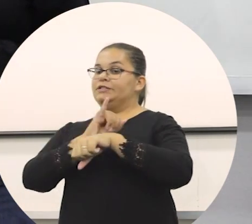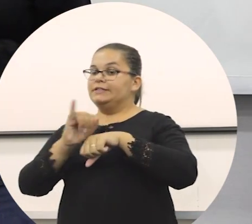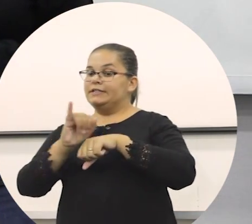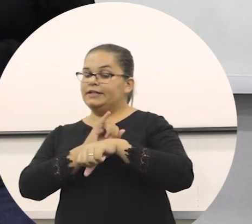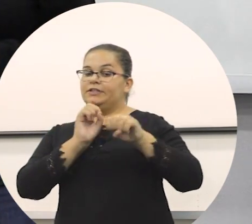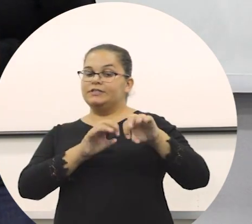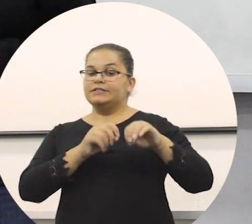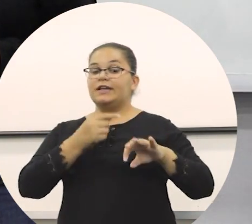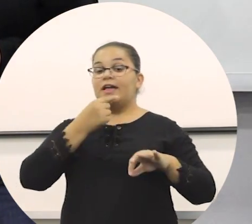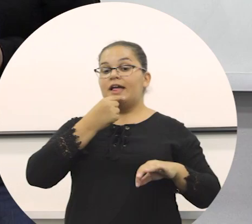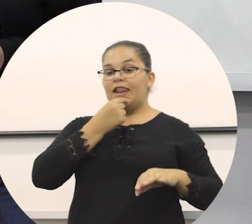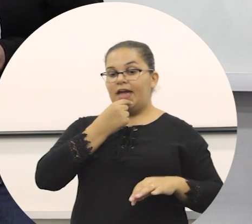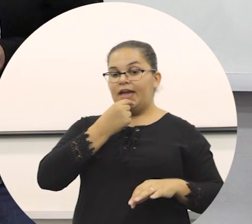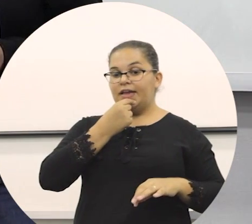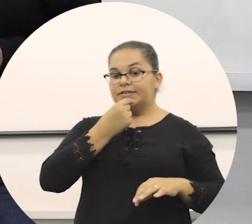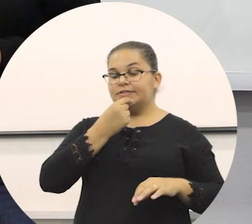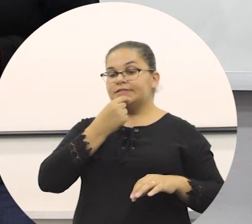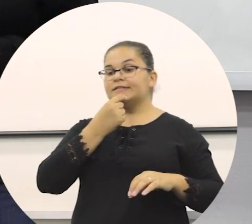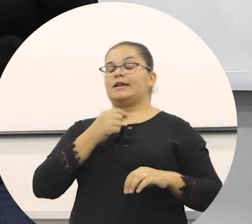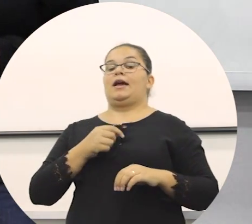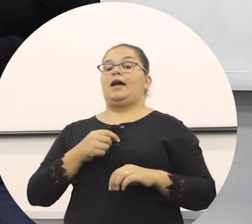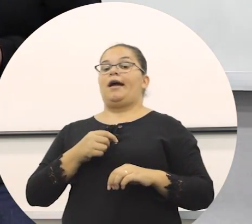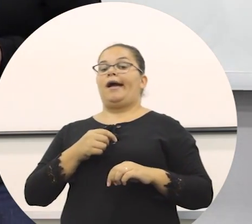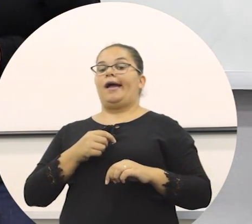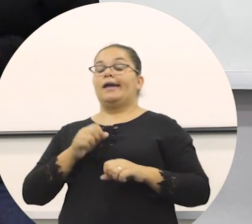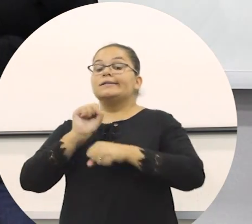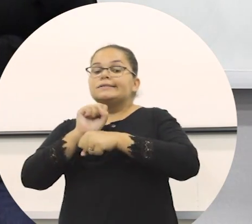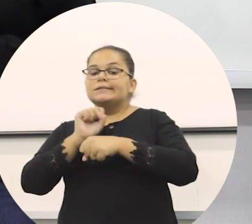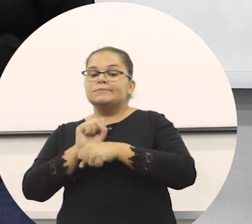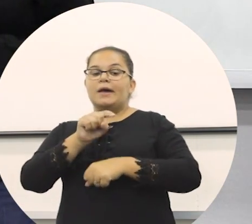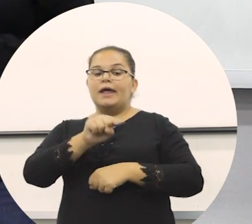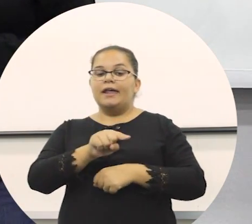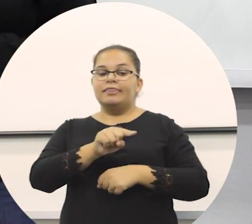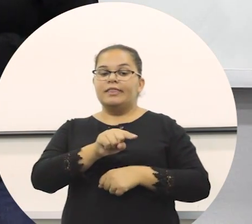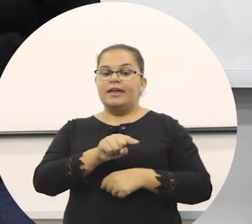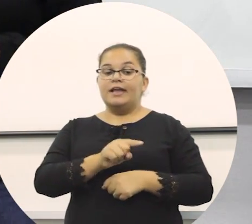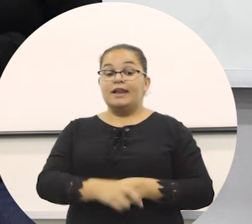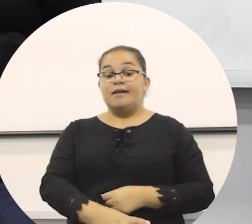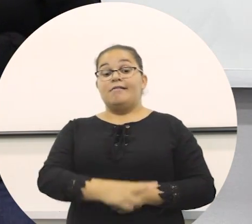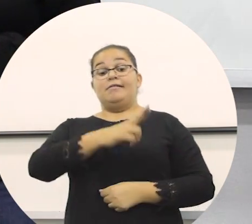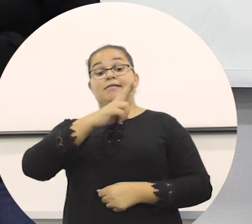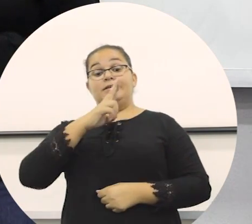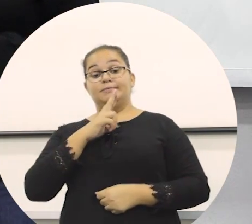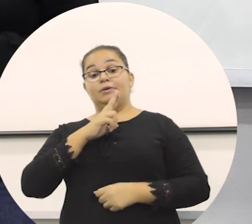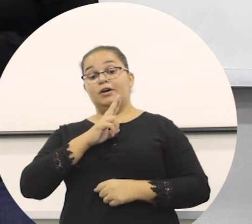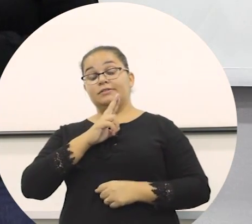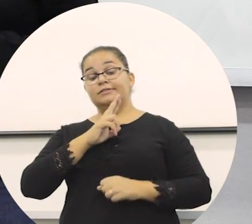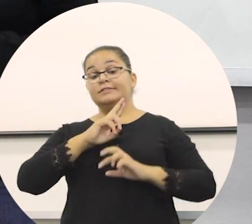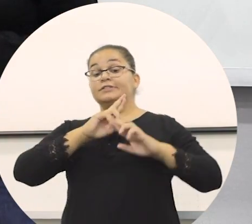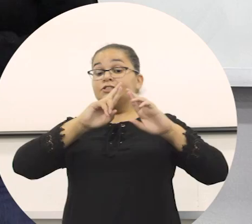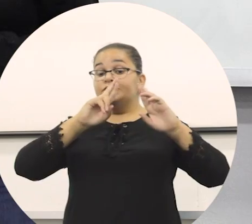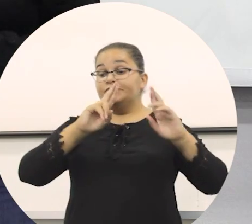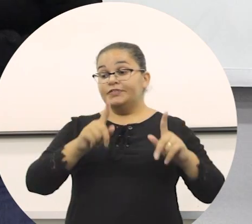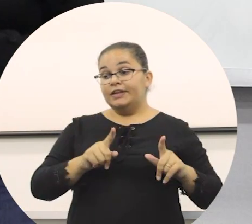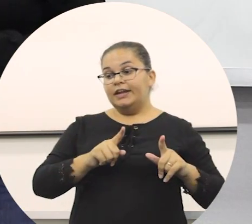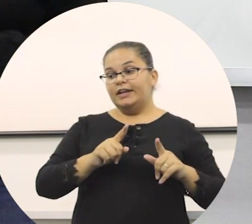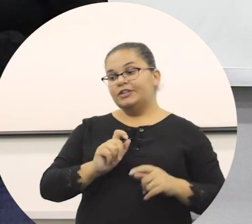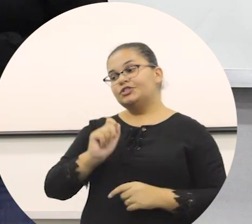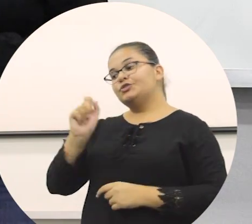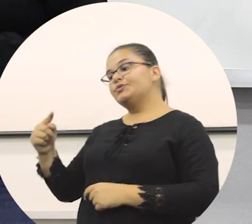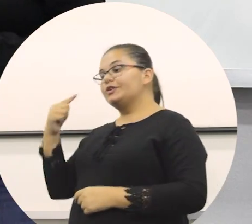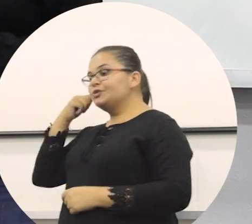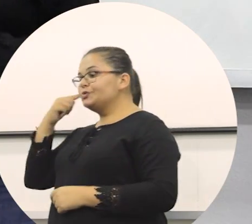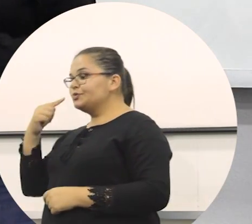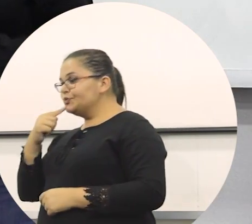essas expectativas. Então, de que modo a gente vai trabalhar isso? Né? Eu fico pensando que também foi